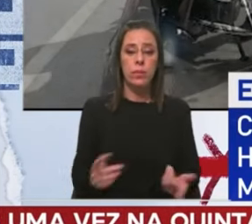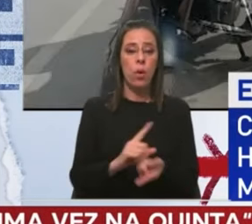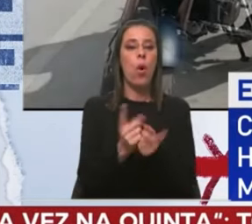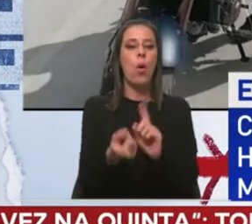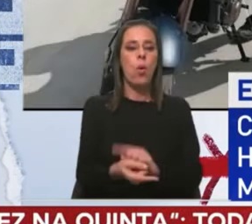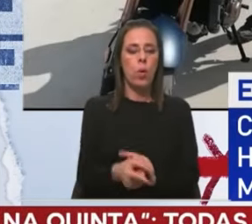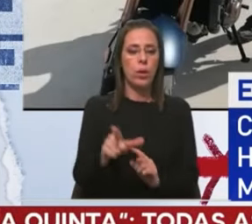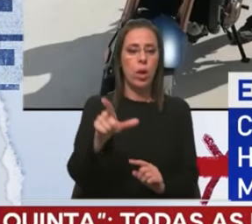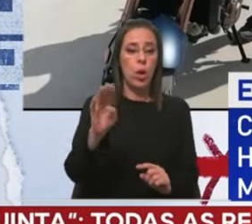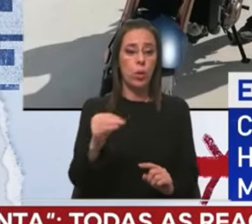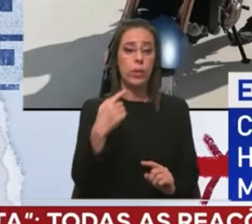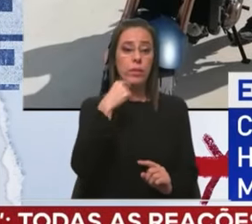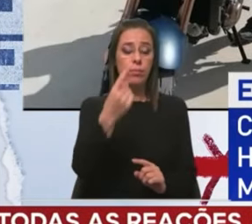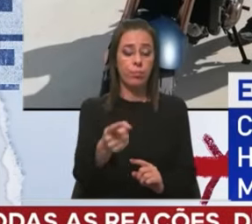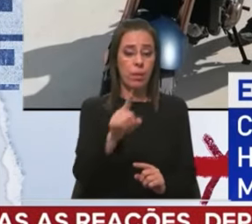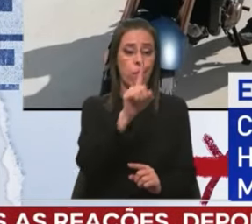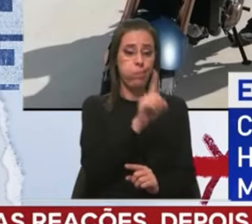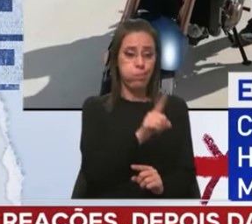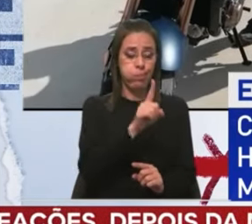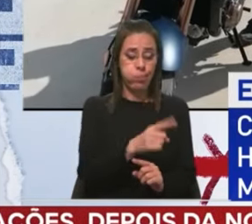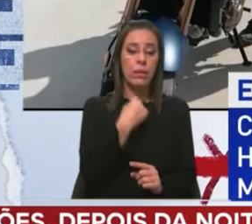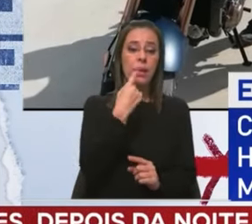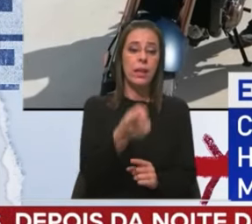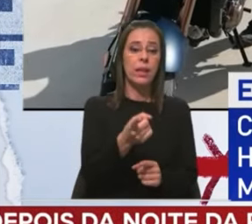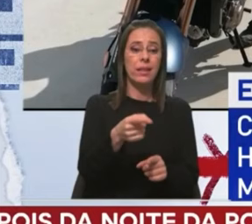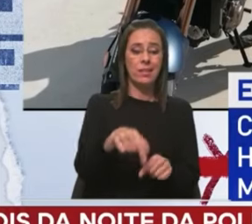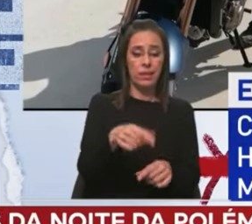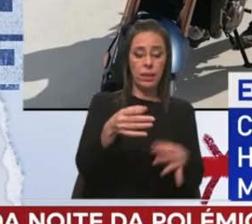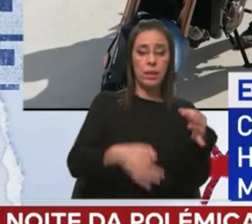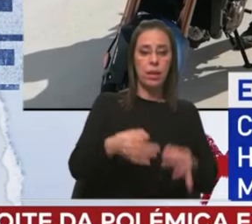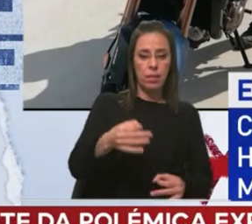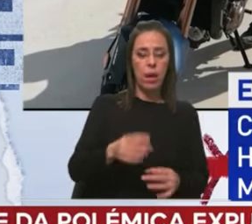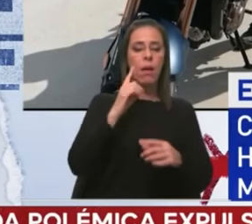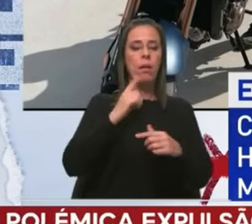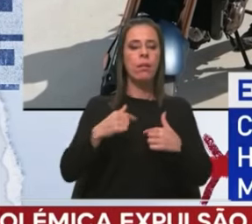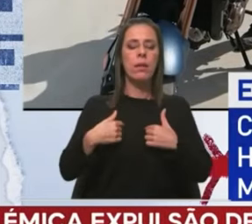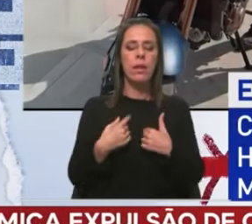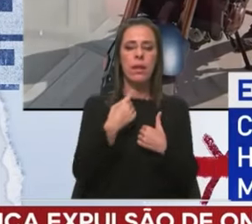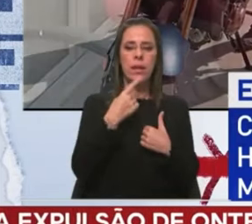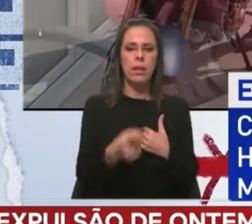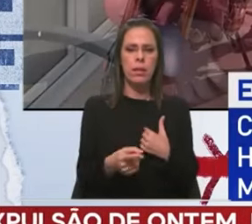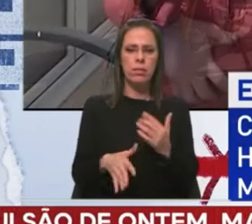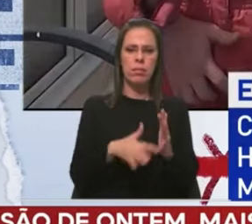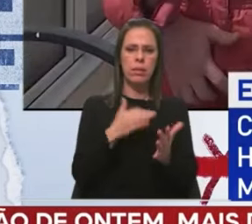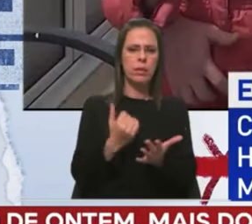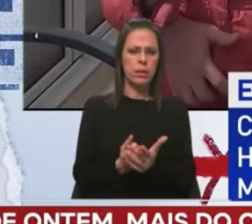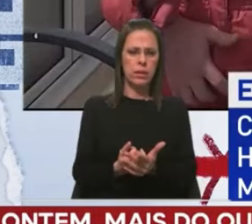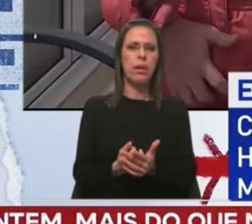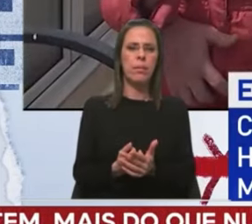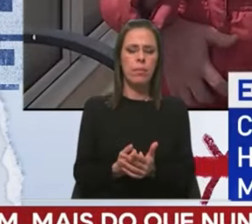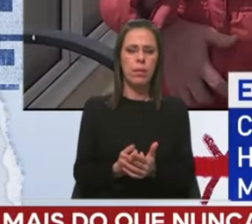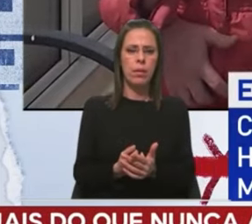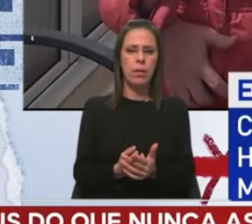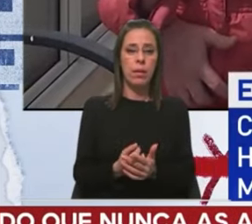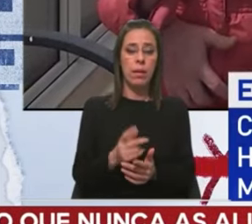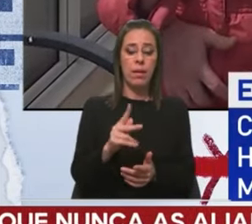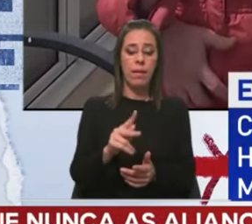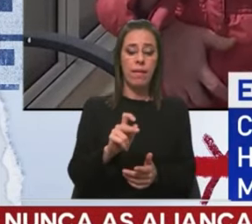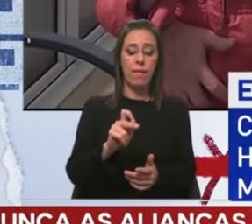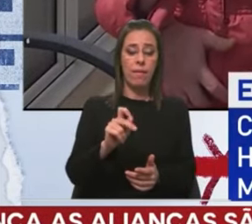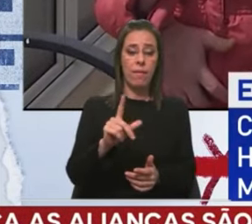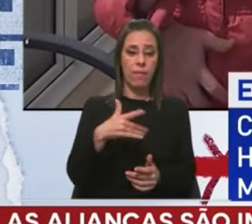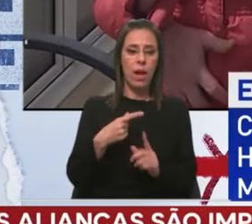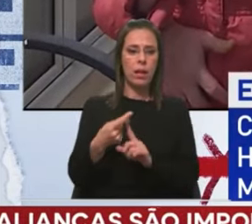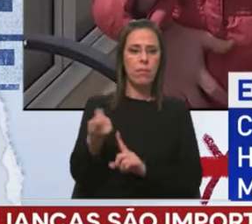contrário do que Luís Lopes disse na primeira sessão quando falou este coletivo, Marta diz que sempre recebeu por parte de Valdén Mendes